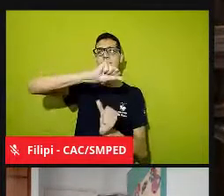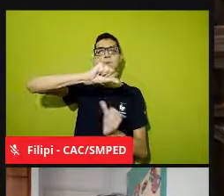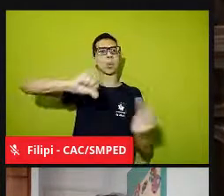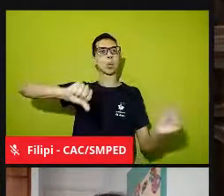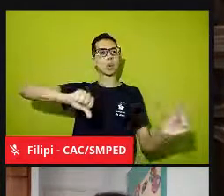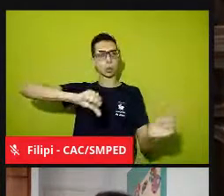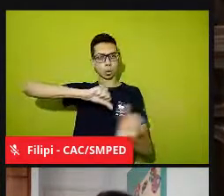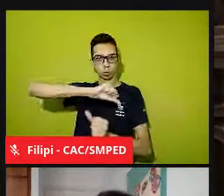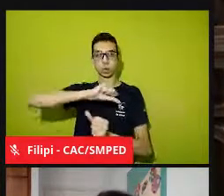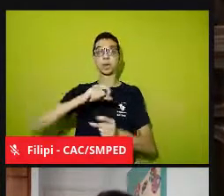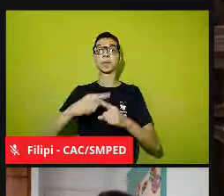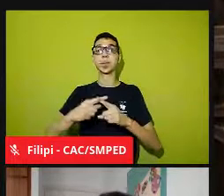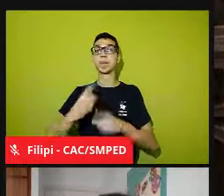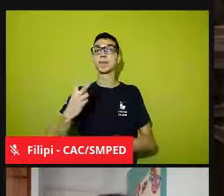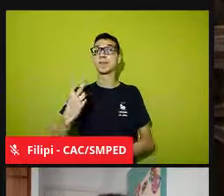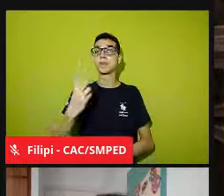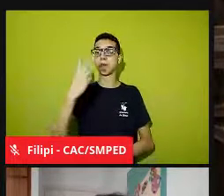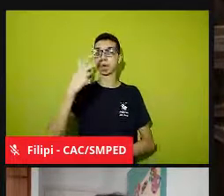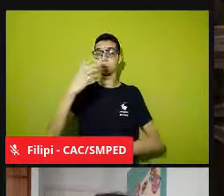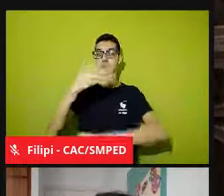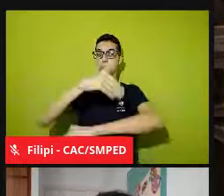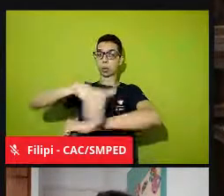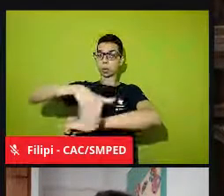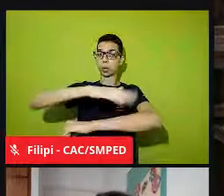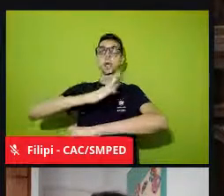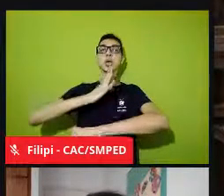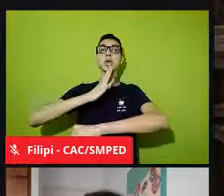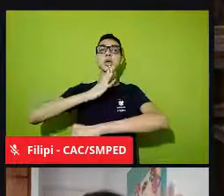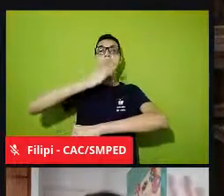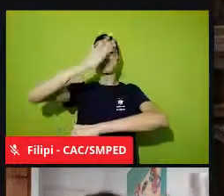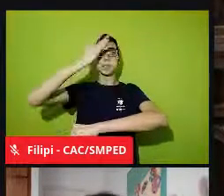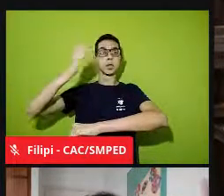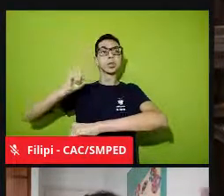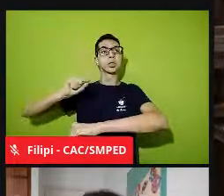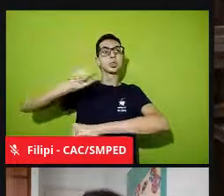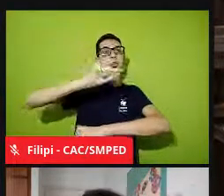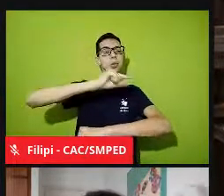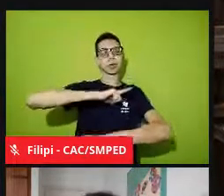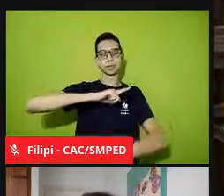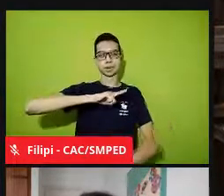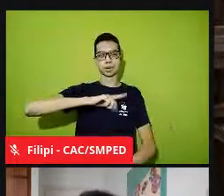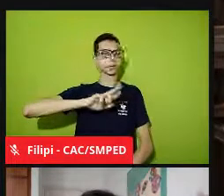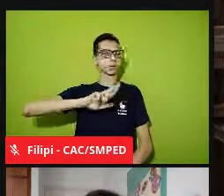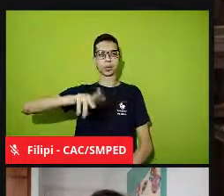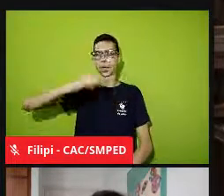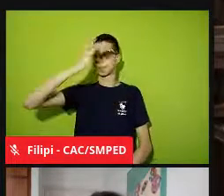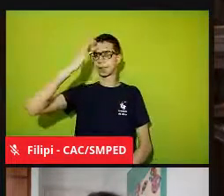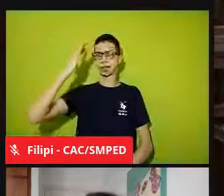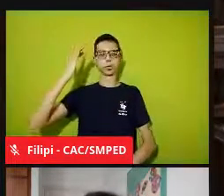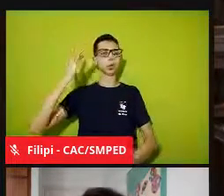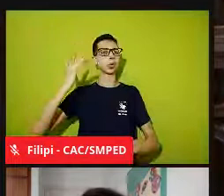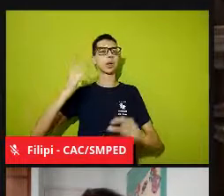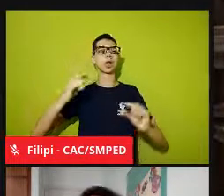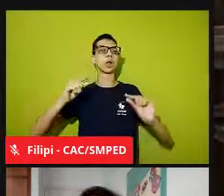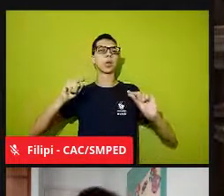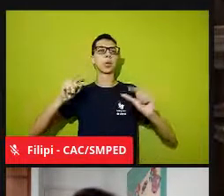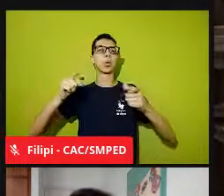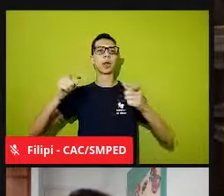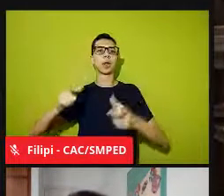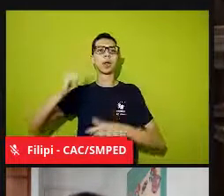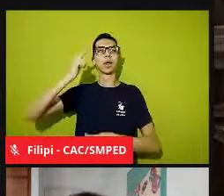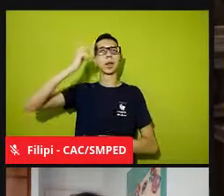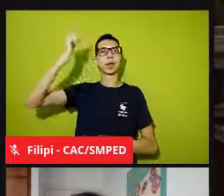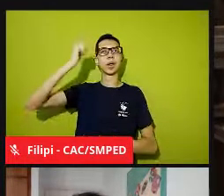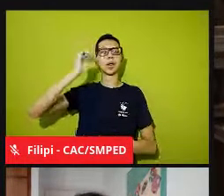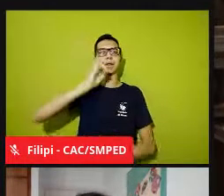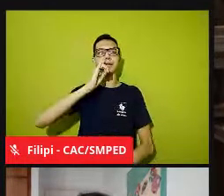na rua, né? Os conhecimentos das pessoas, que não são as pessoas que estão lá na academia ditando os cânones que a gente